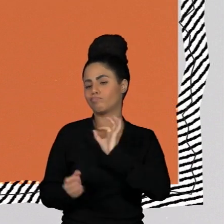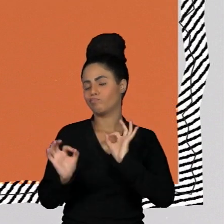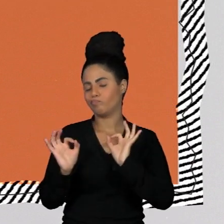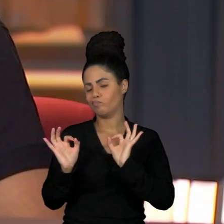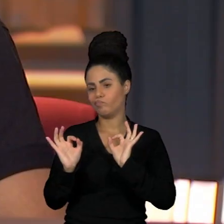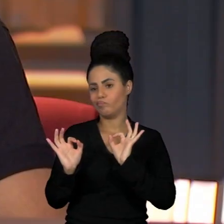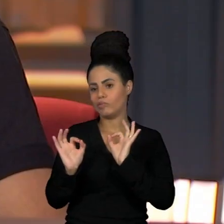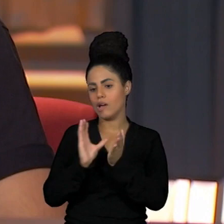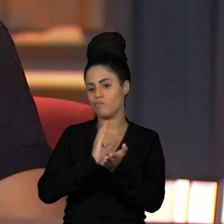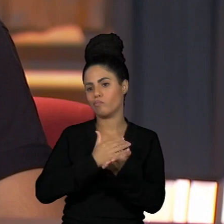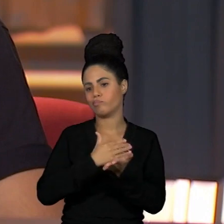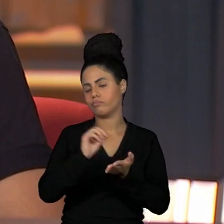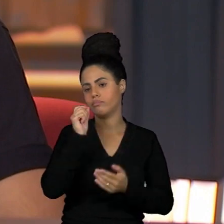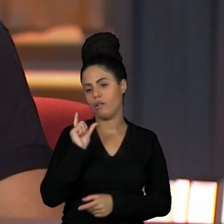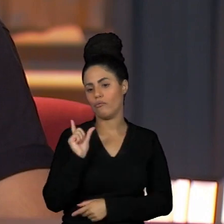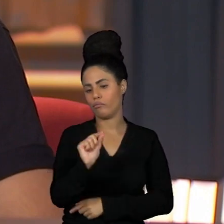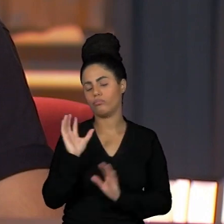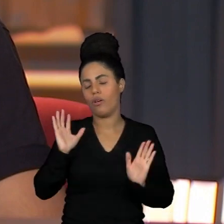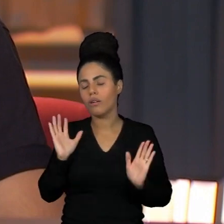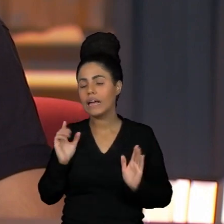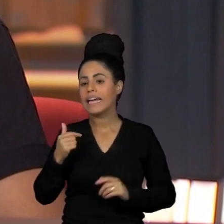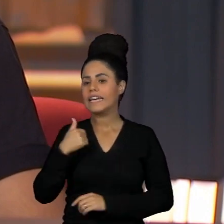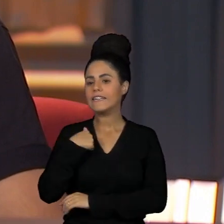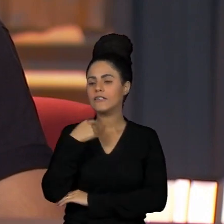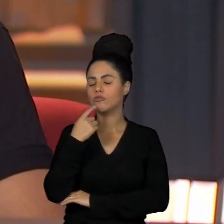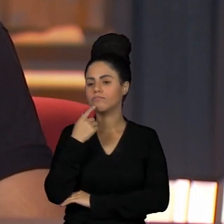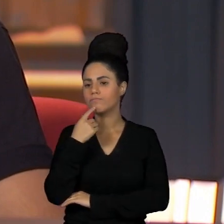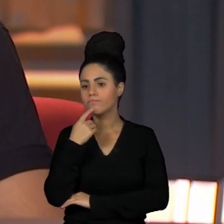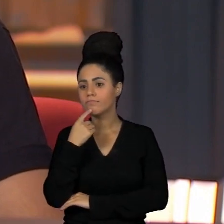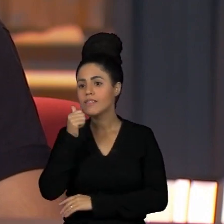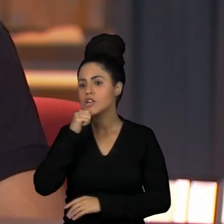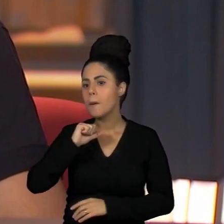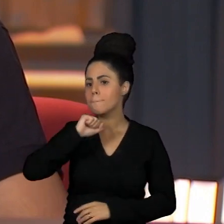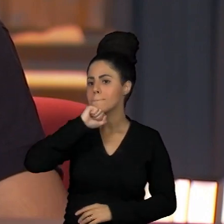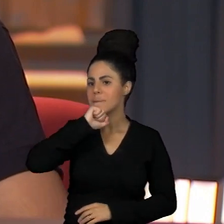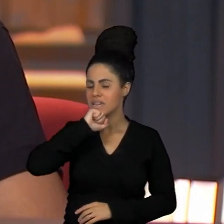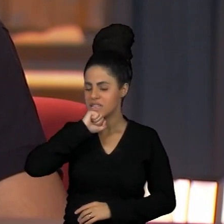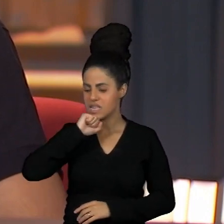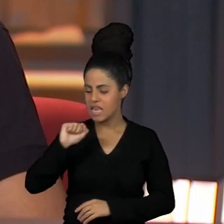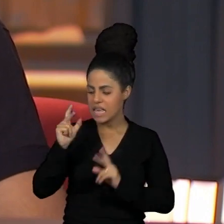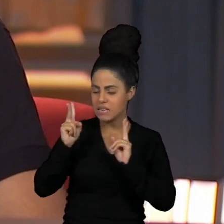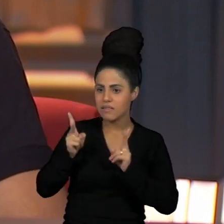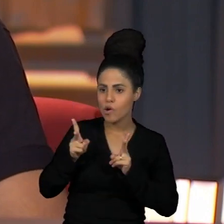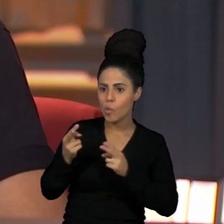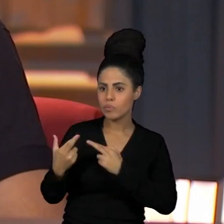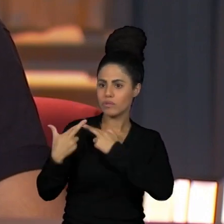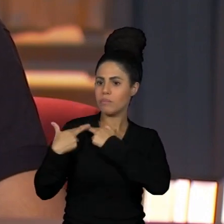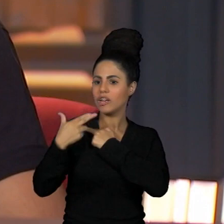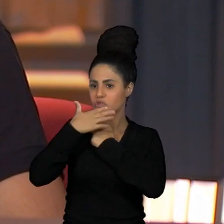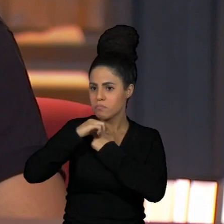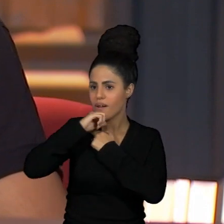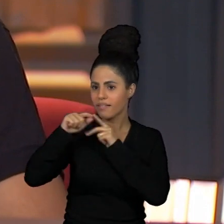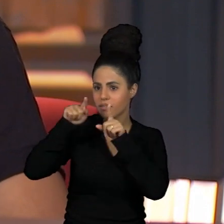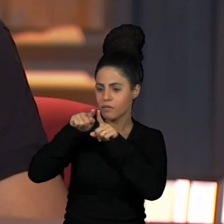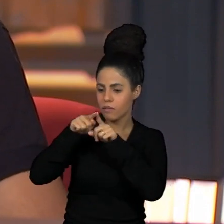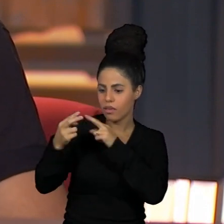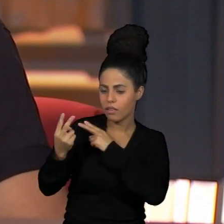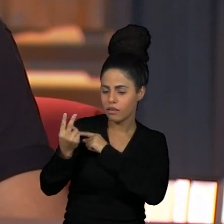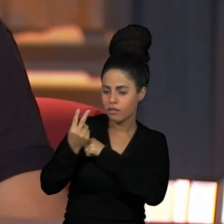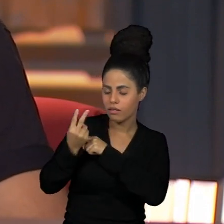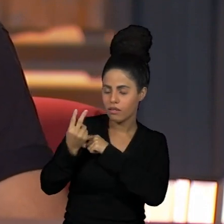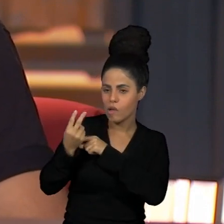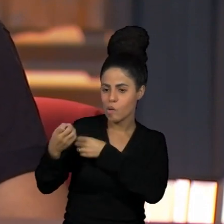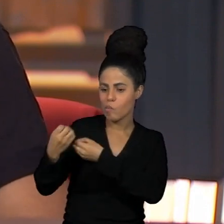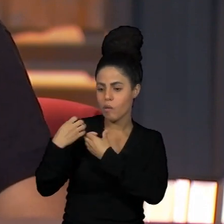nascer, e eu falo que minha mãe foi mãe e pai. Né? Minha mãe que me deu a educação que eu tenho